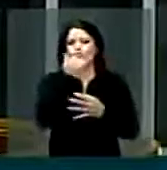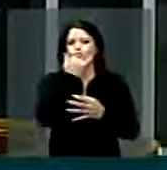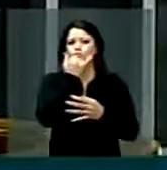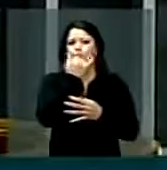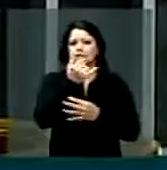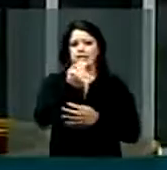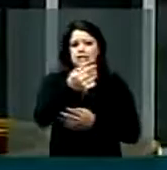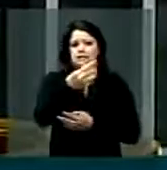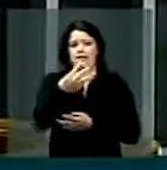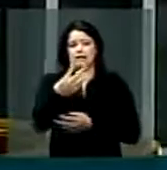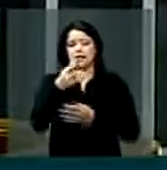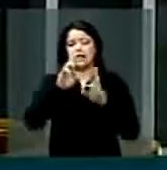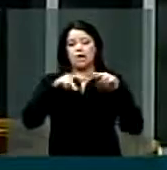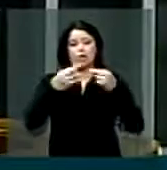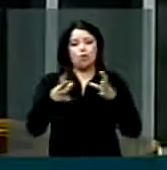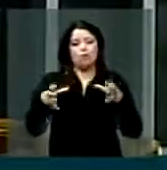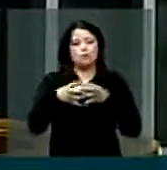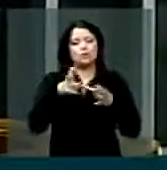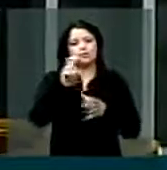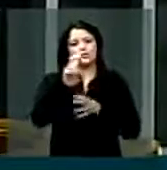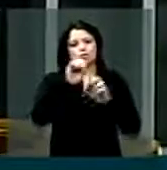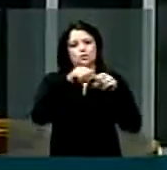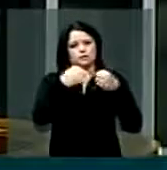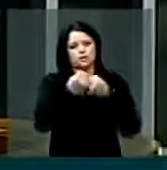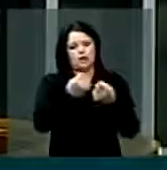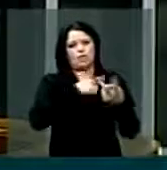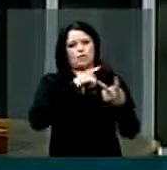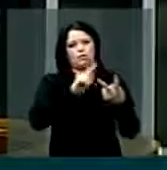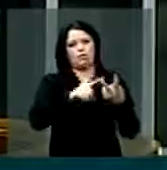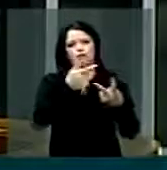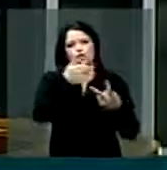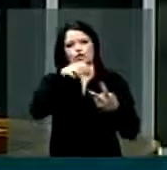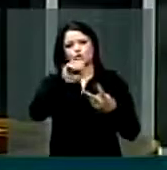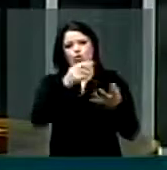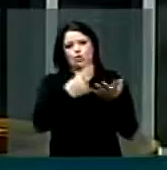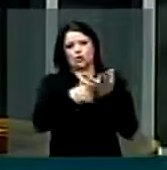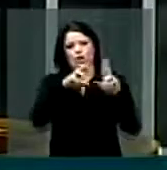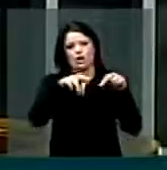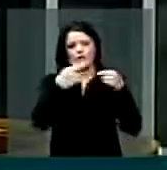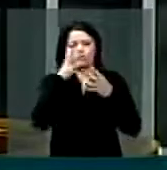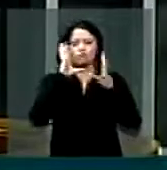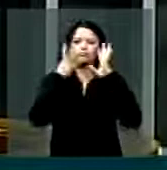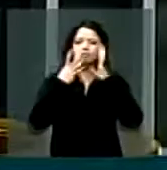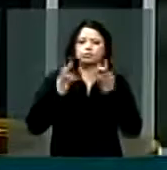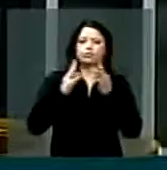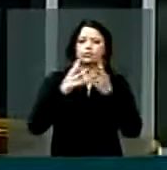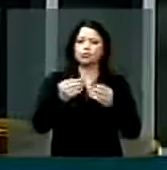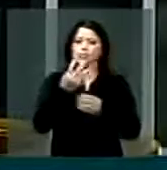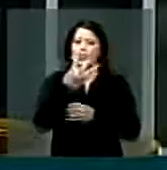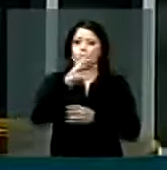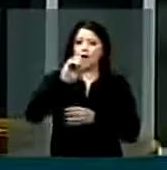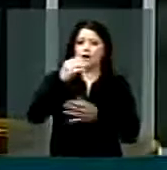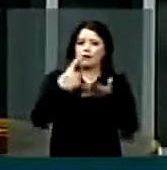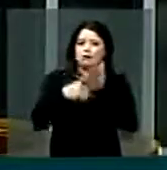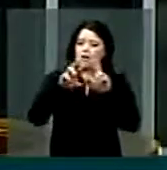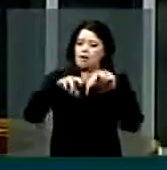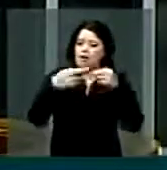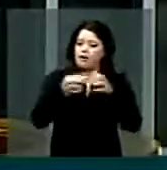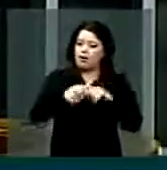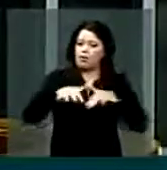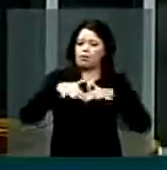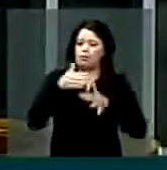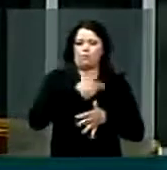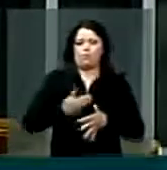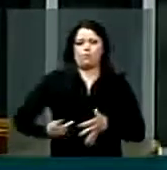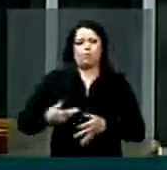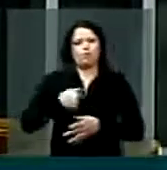73 reuniões no geral, sendo 5 seminários, 28 reuniões deliberativas e 40 audiências públicas.